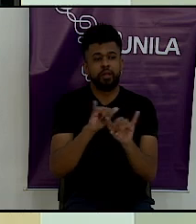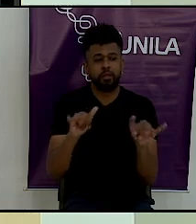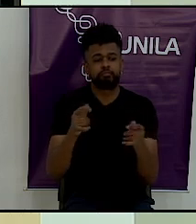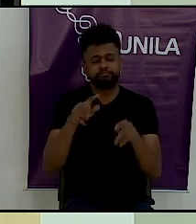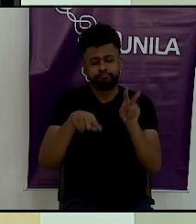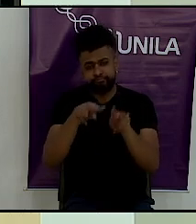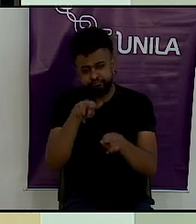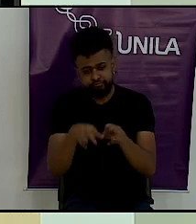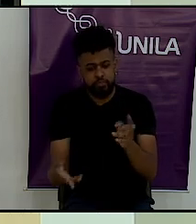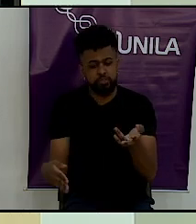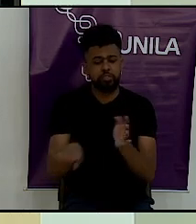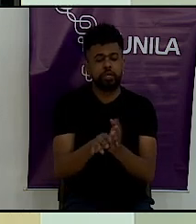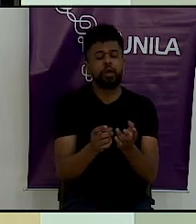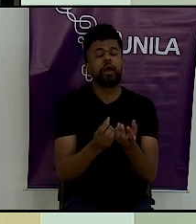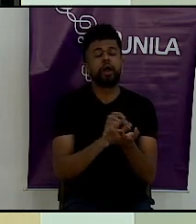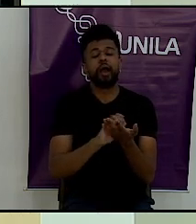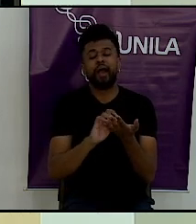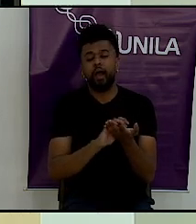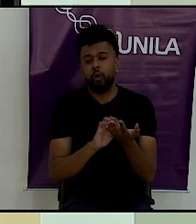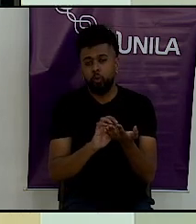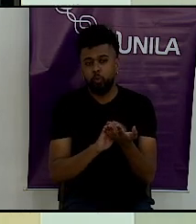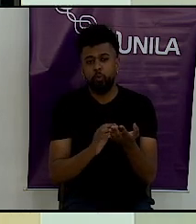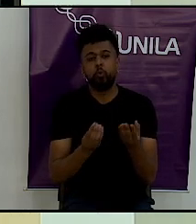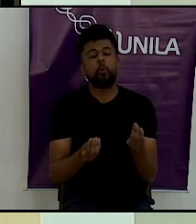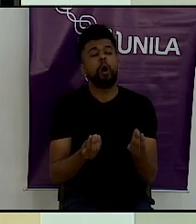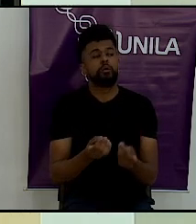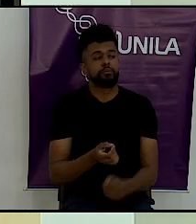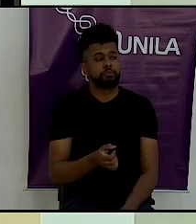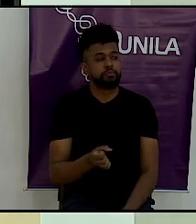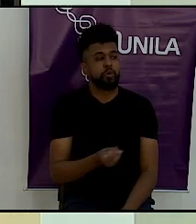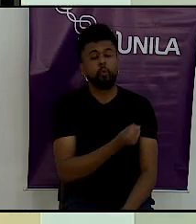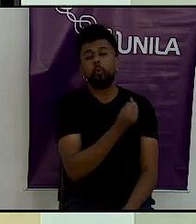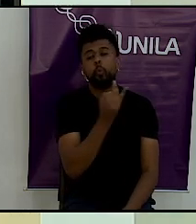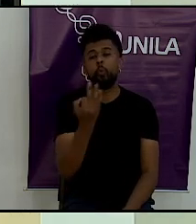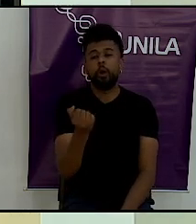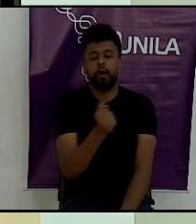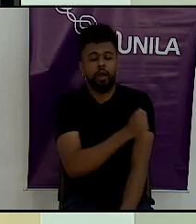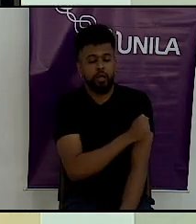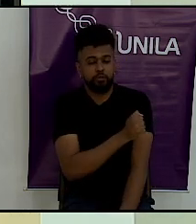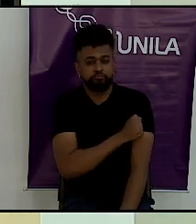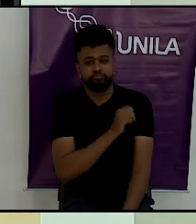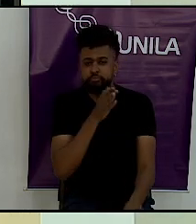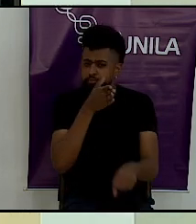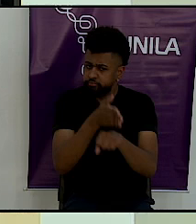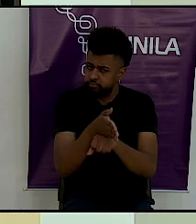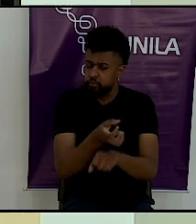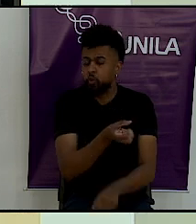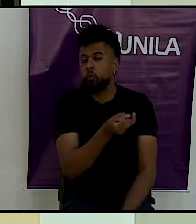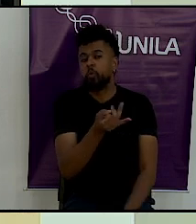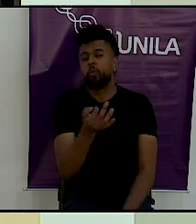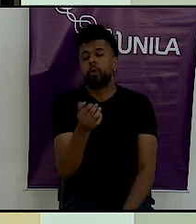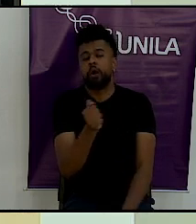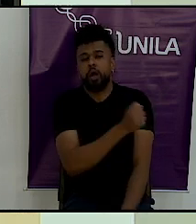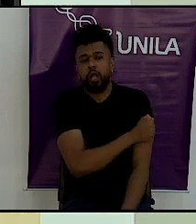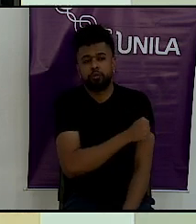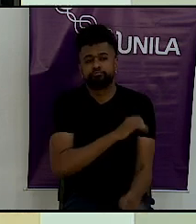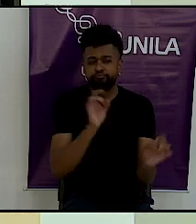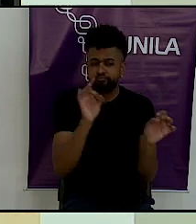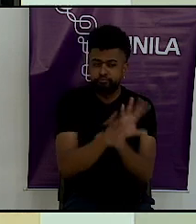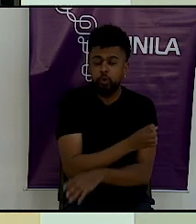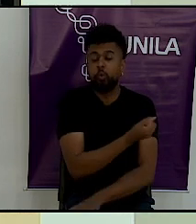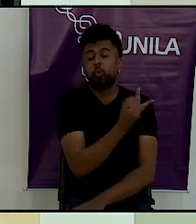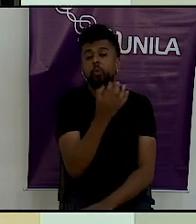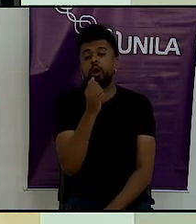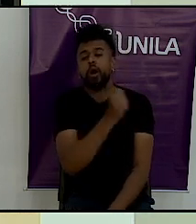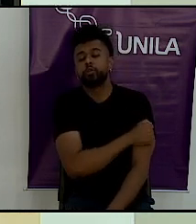avaliados para chegar nesse cálculo do aluno equivalente? Número de alunos ingressantes, número de alunos concluintes, número de